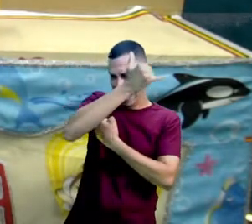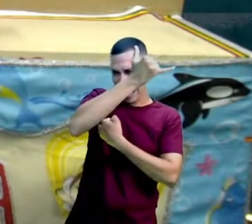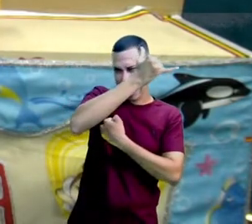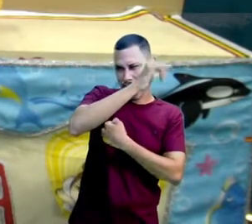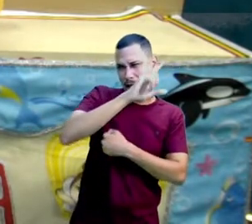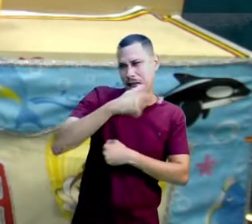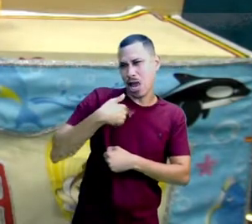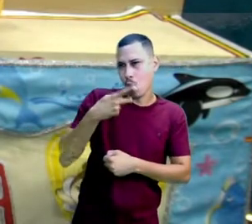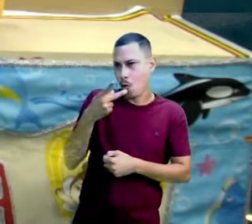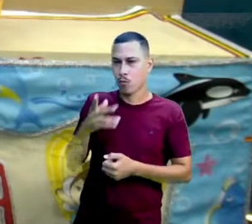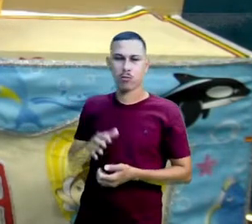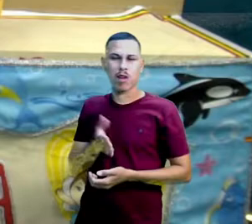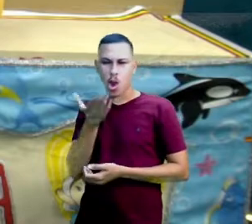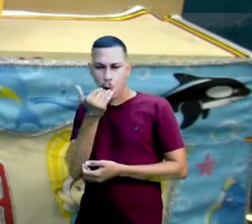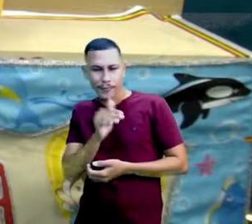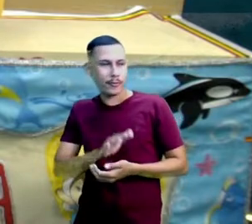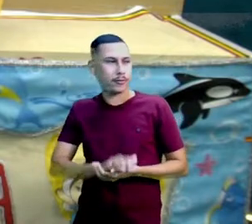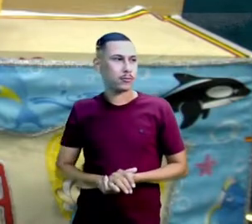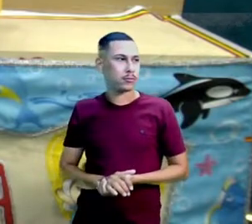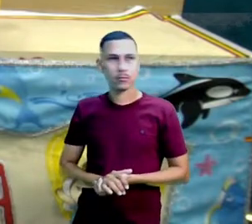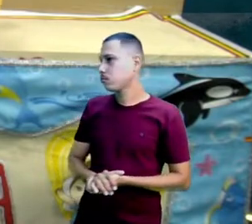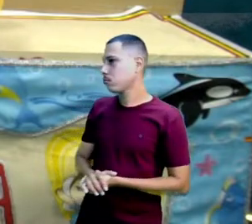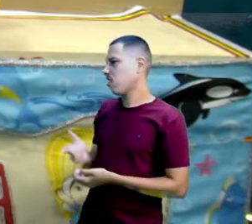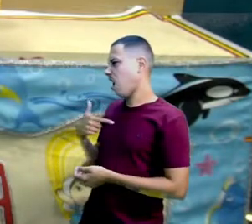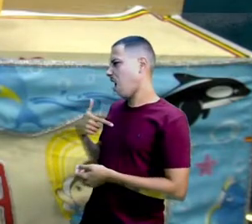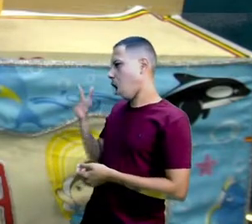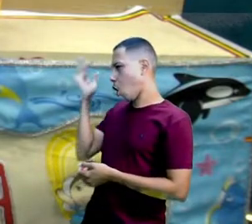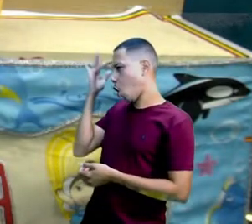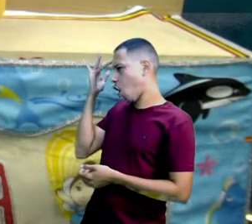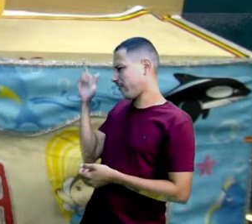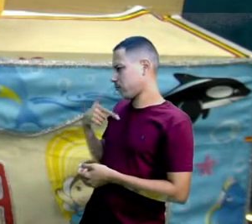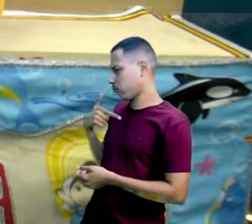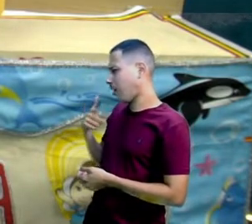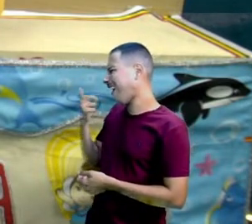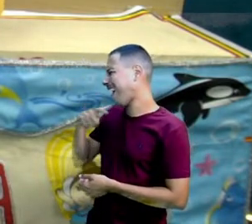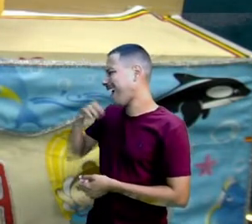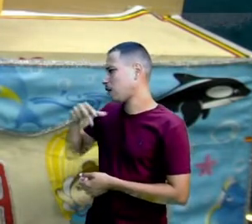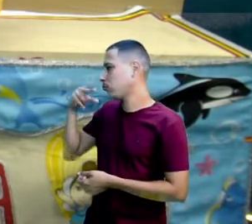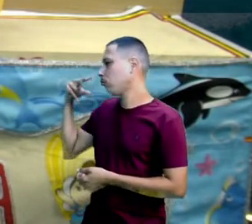Tô sentindo cheiro aí. Não, não tá sentindo cheiro não. É na história, leiturinha.